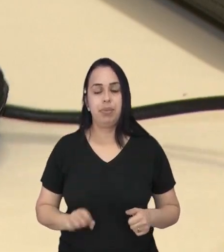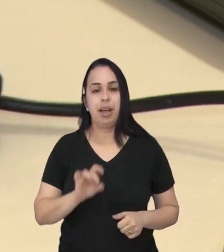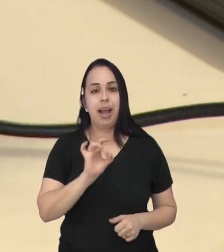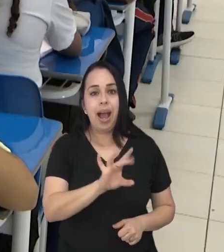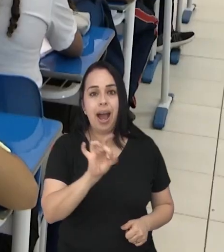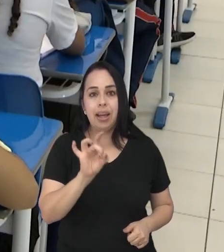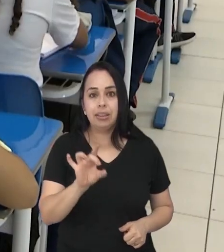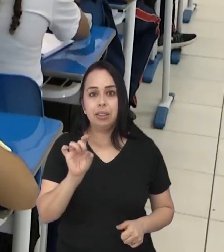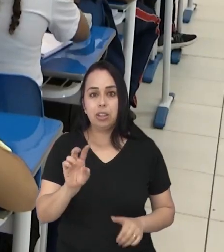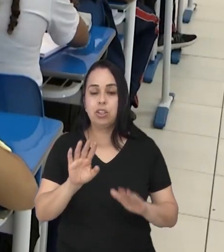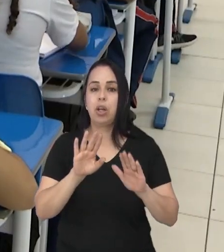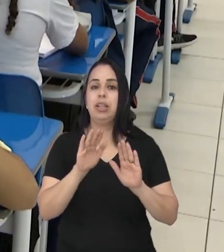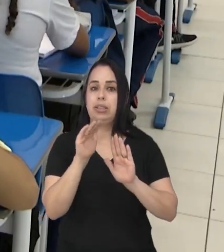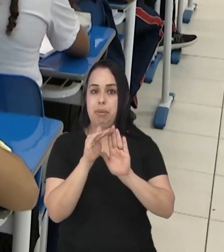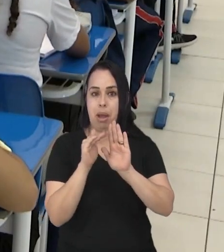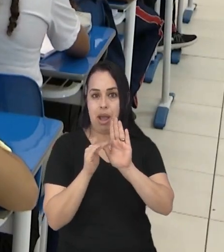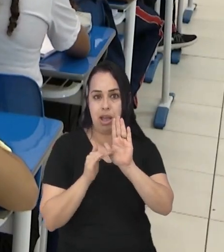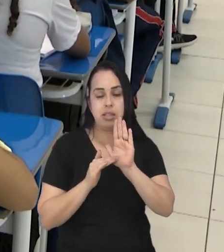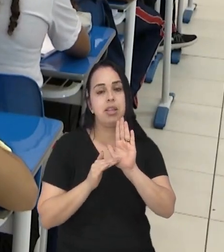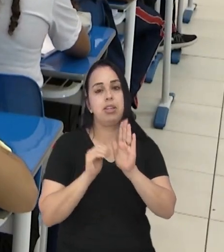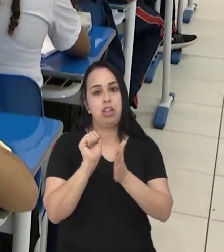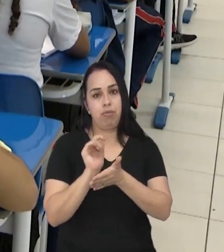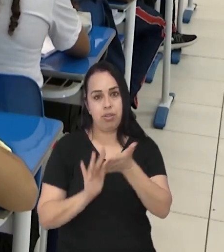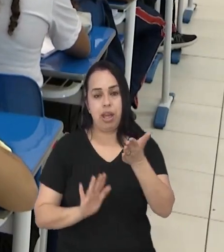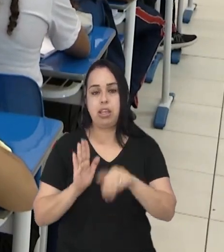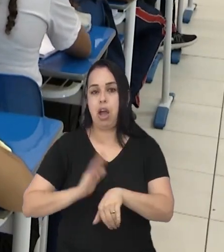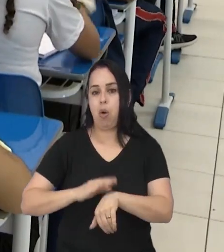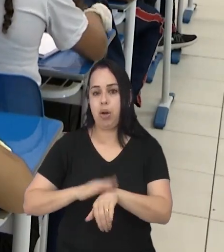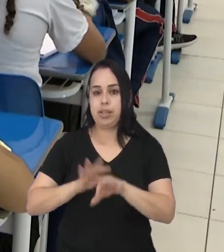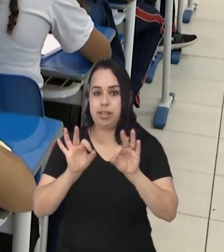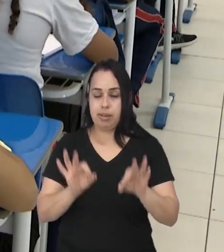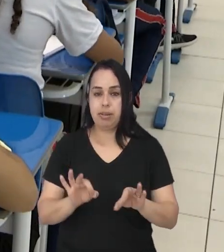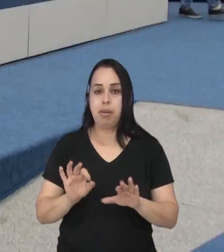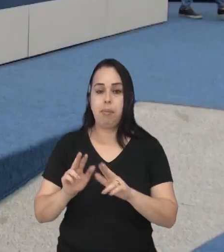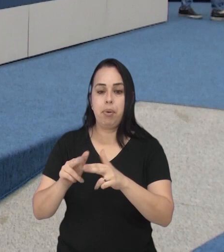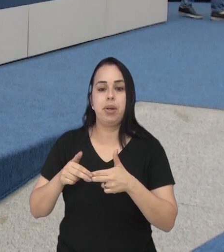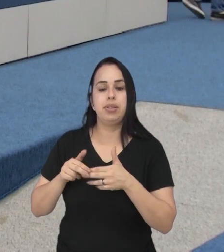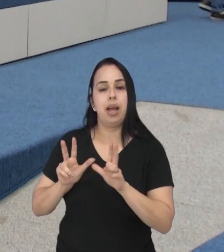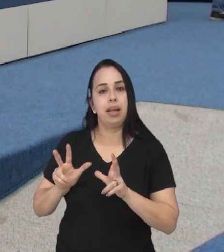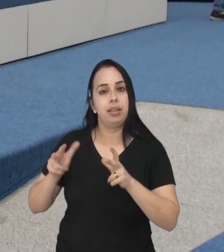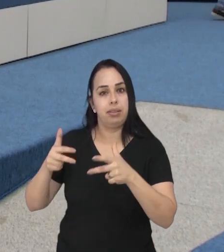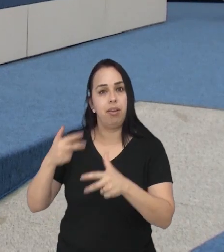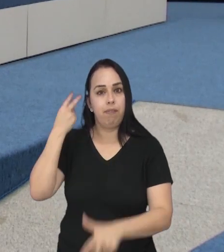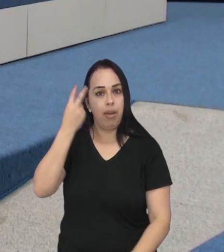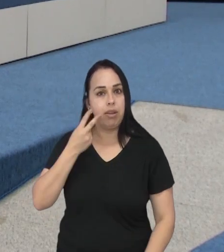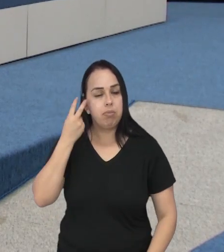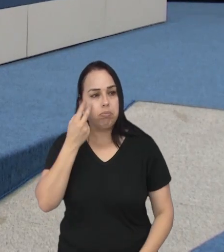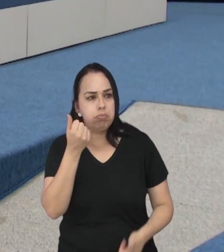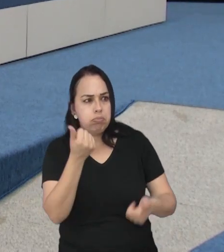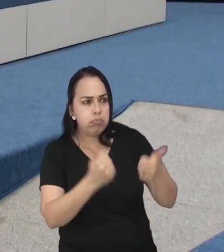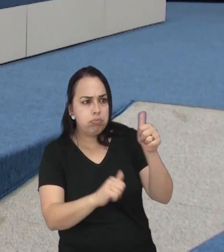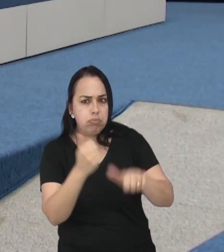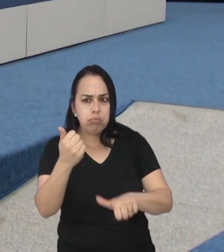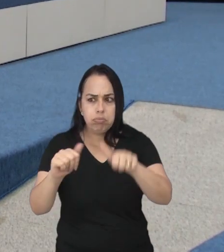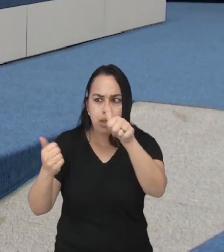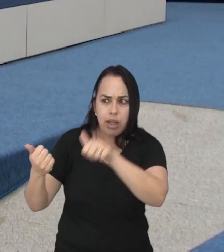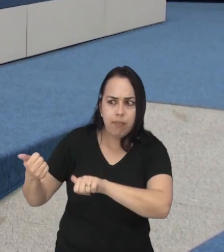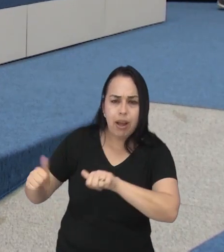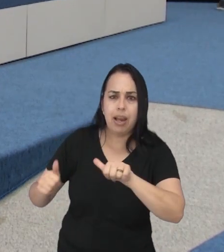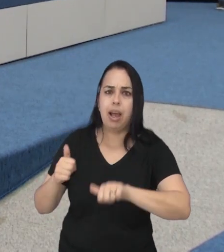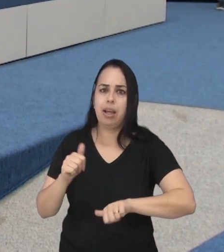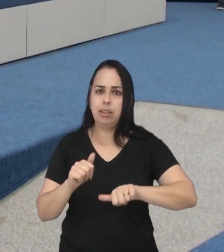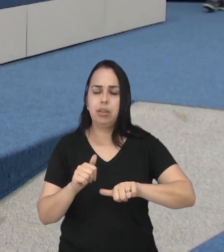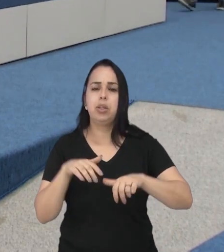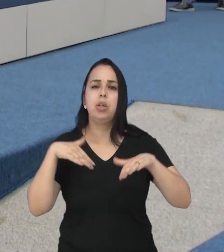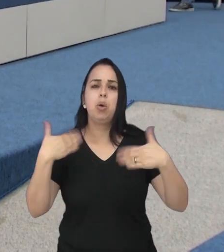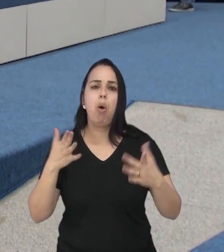escolar. Cada escola tem a própria programação de atividades e horários. Na Câmara, os vereadores avaliam os modelos adotados